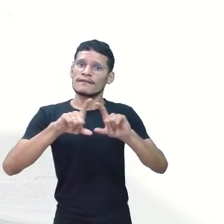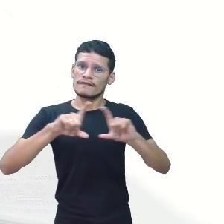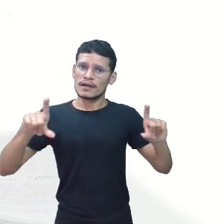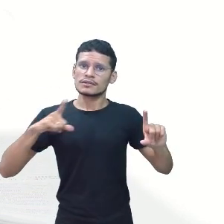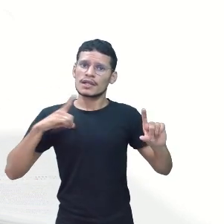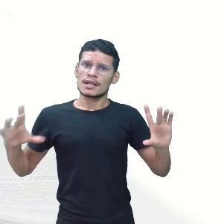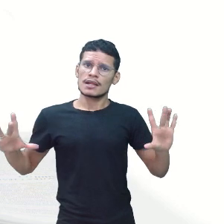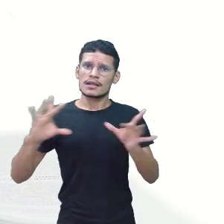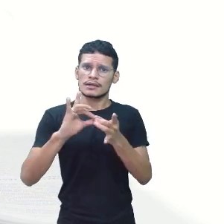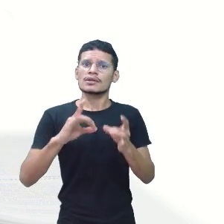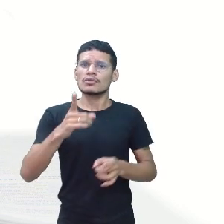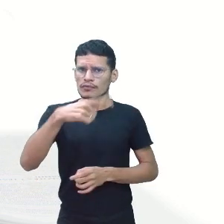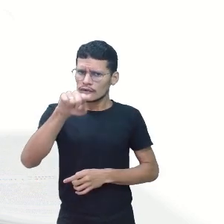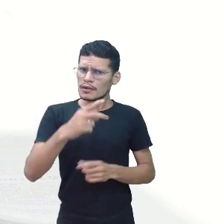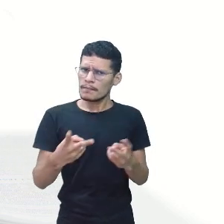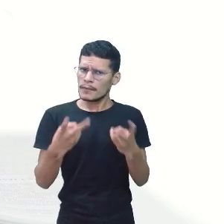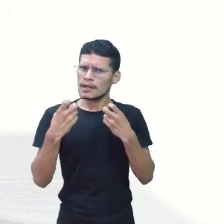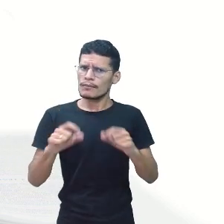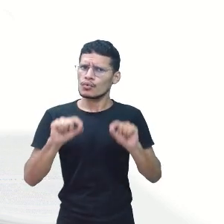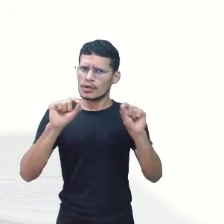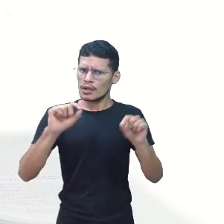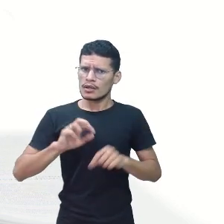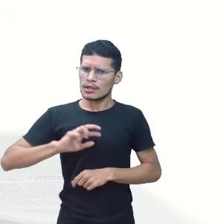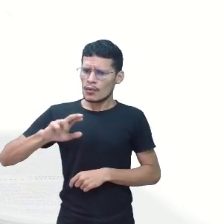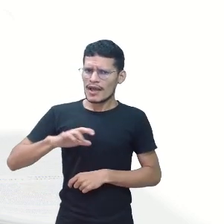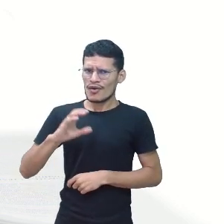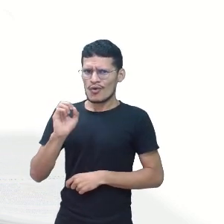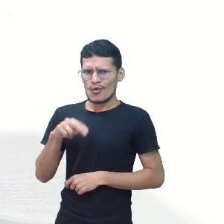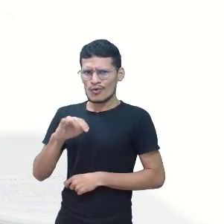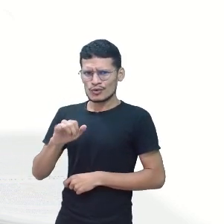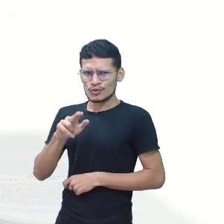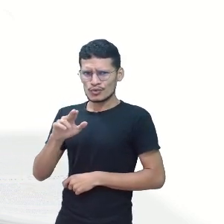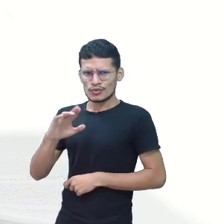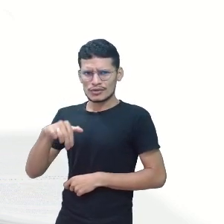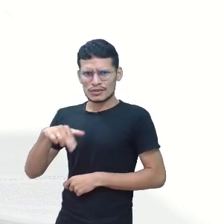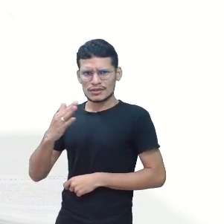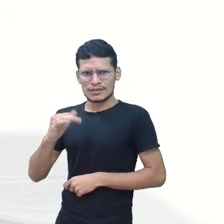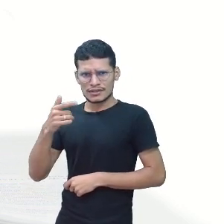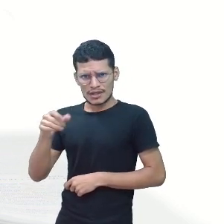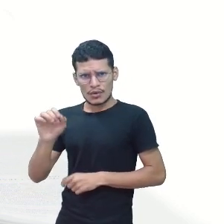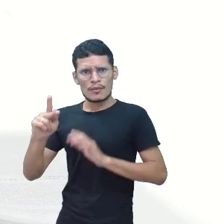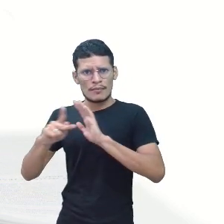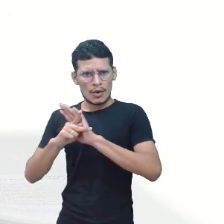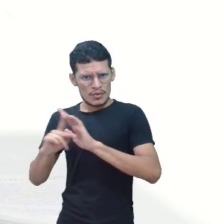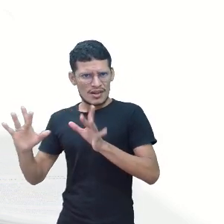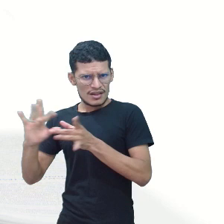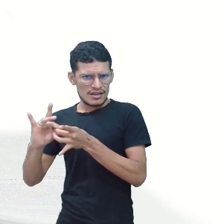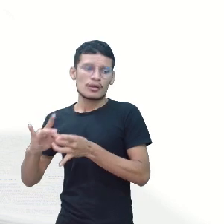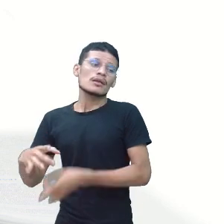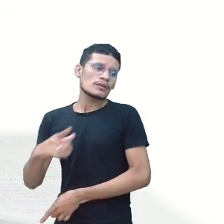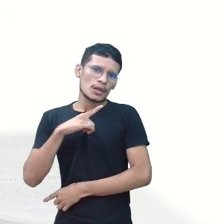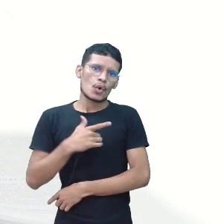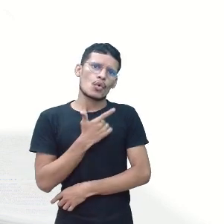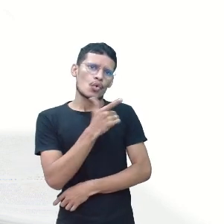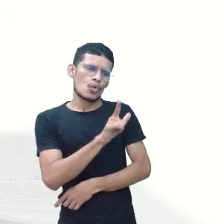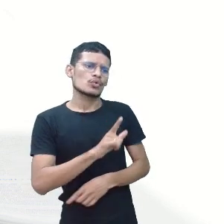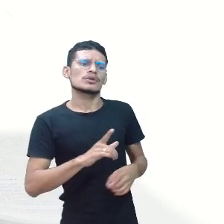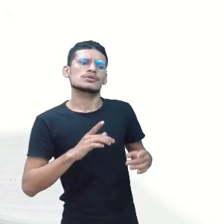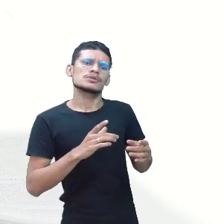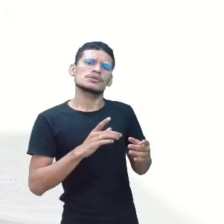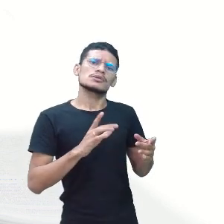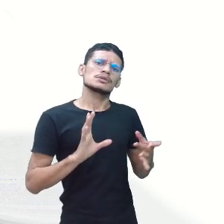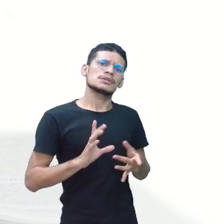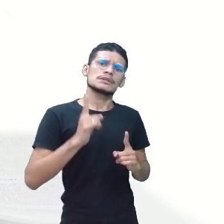Aí vocês percebem que não é só as conjunções que ligam, nós temos expressões conectoras,